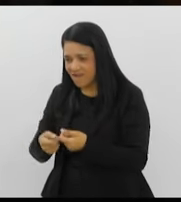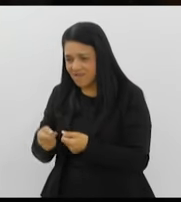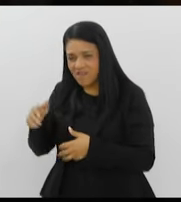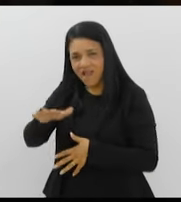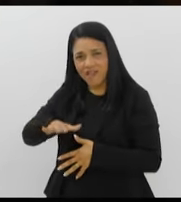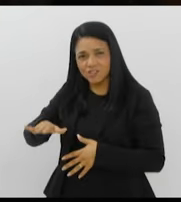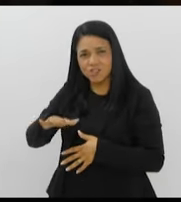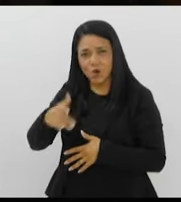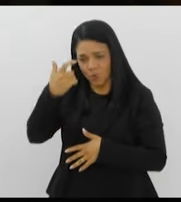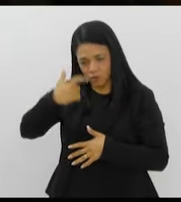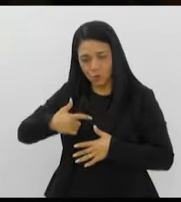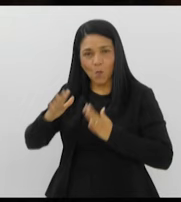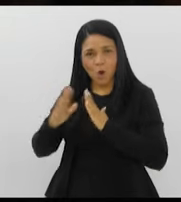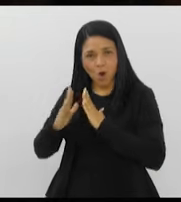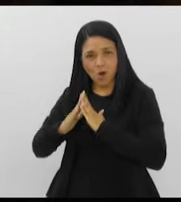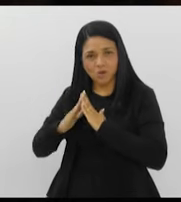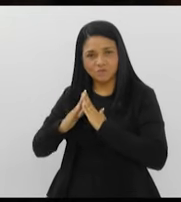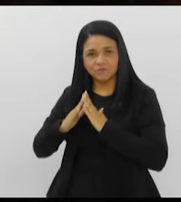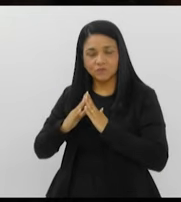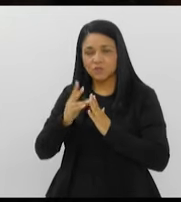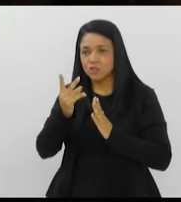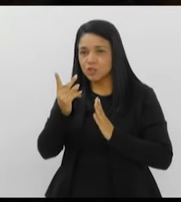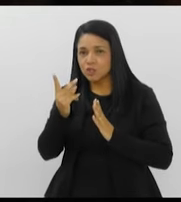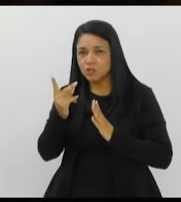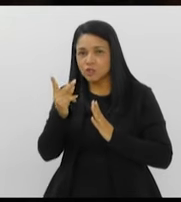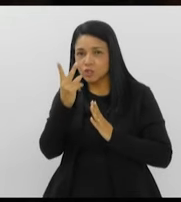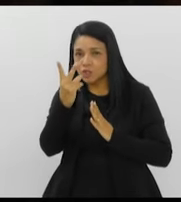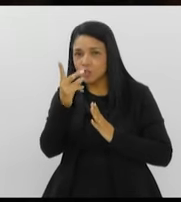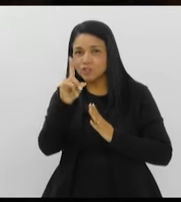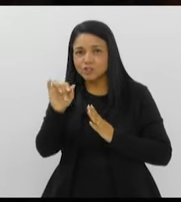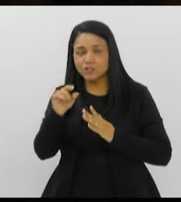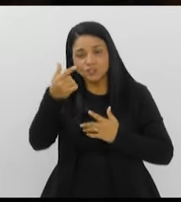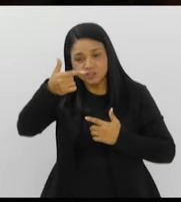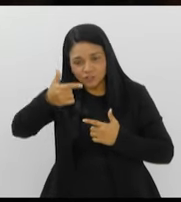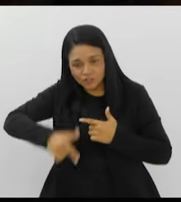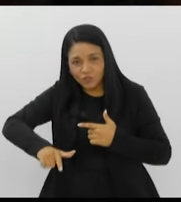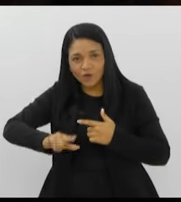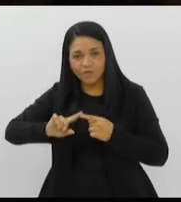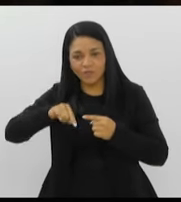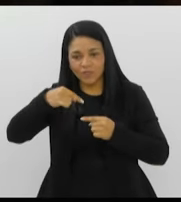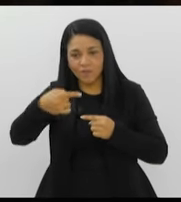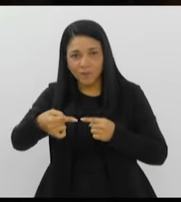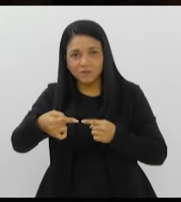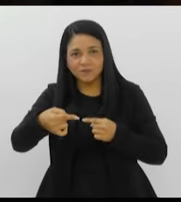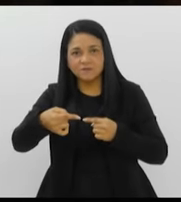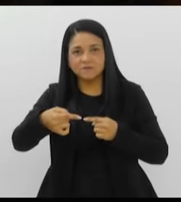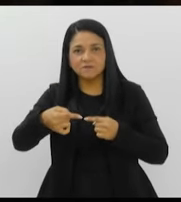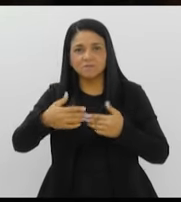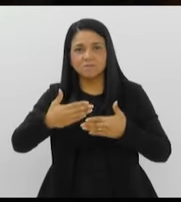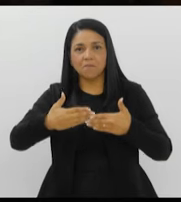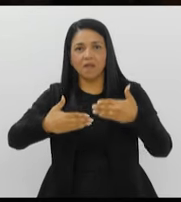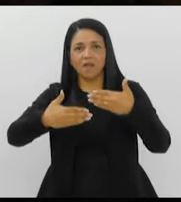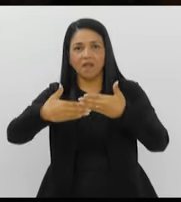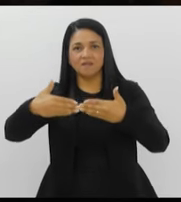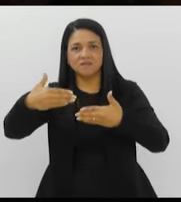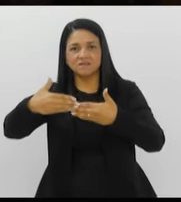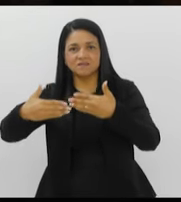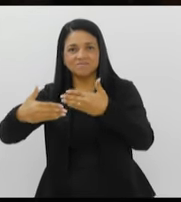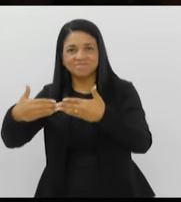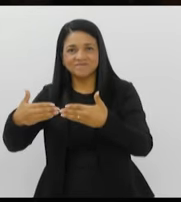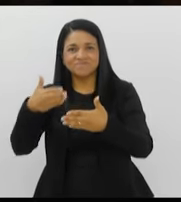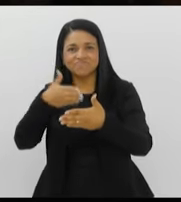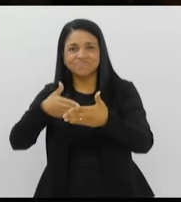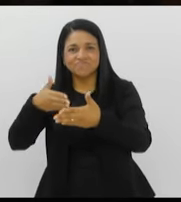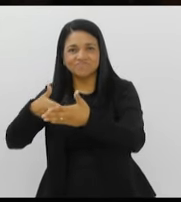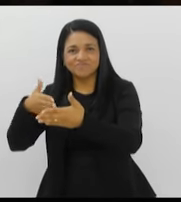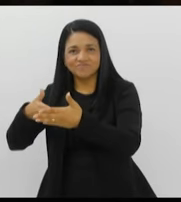região, e aí 2 dias depois a barricada está de novo. E agora, como é que faz?